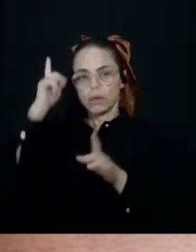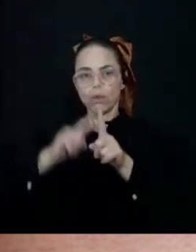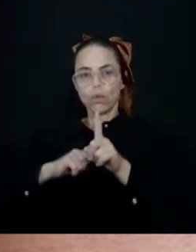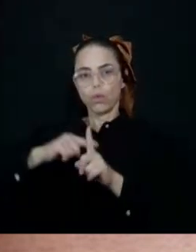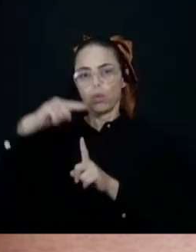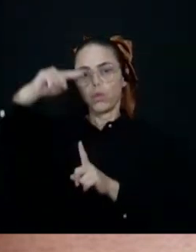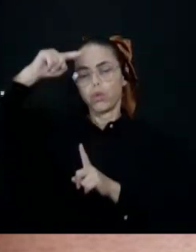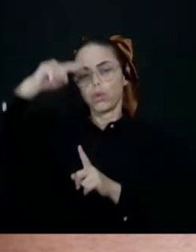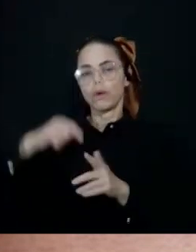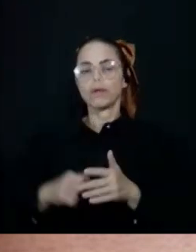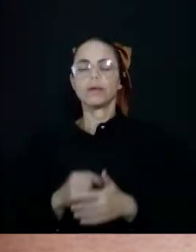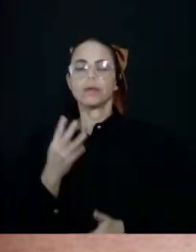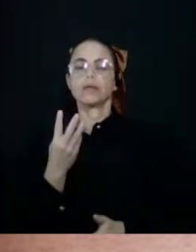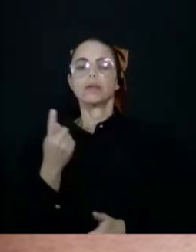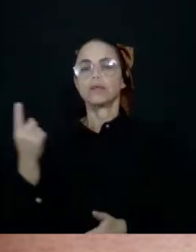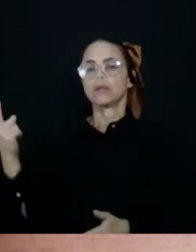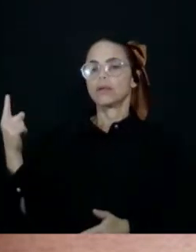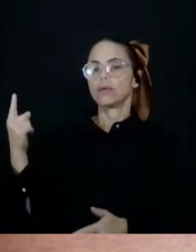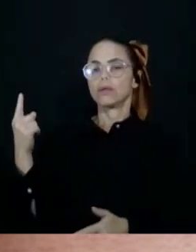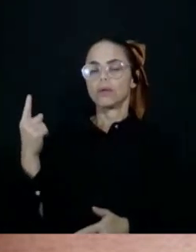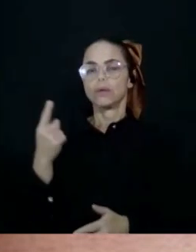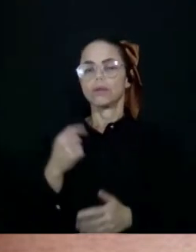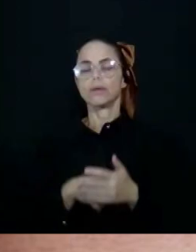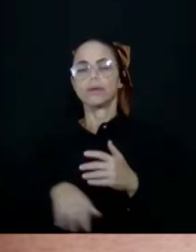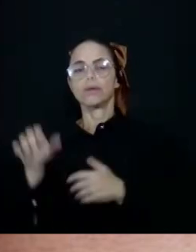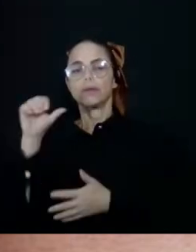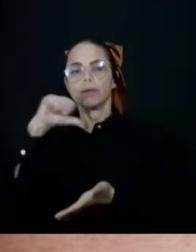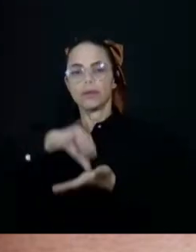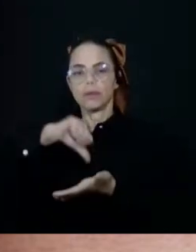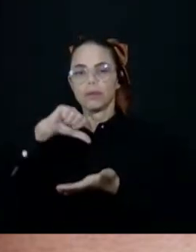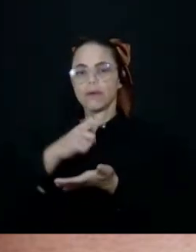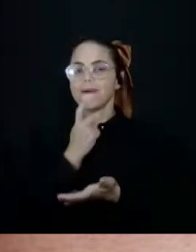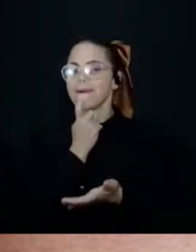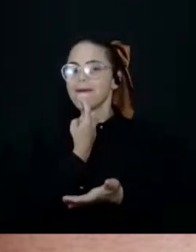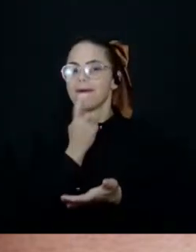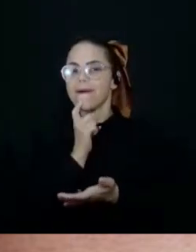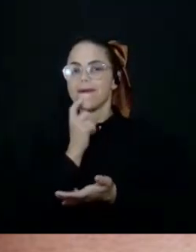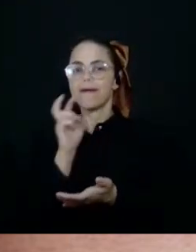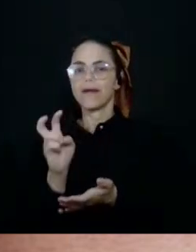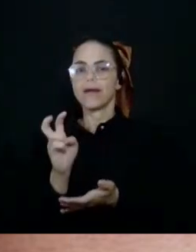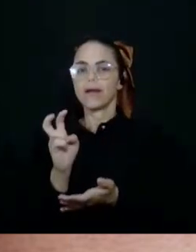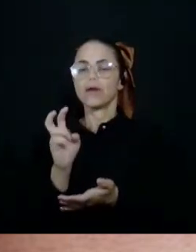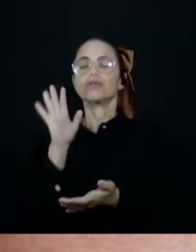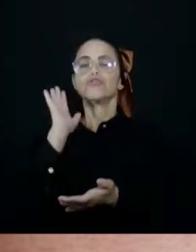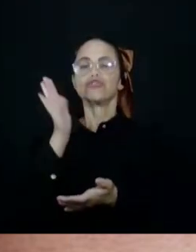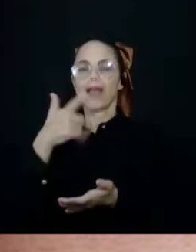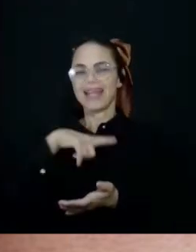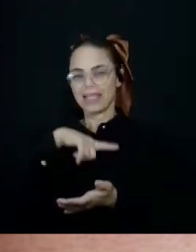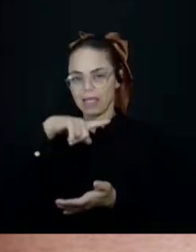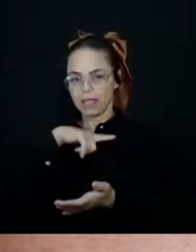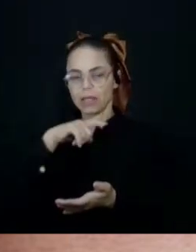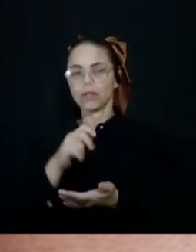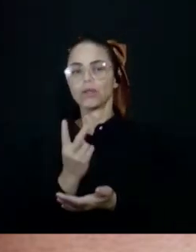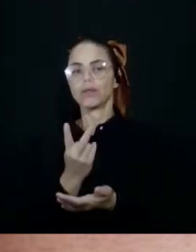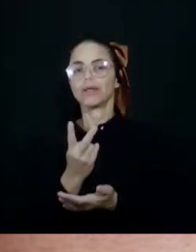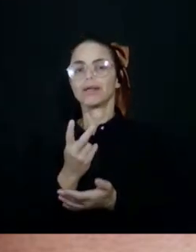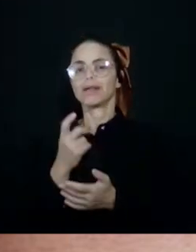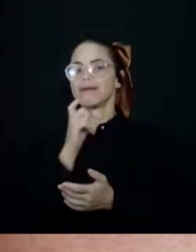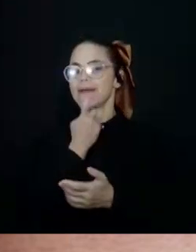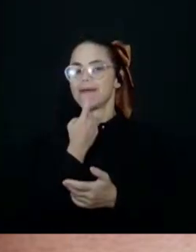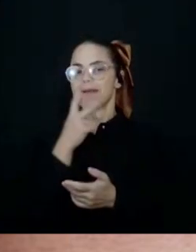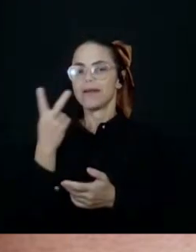com 31 casos. Na região metropolitana de Campinas, são 5 notificações. 2 casos em Campinas e 1